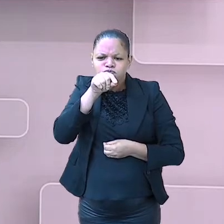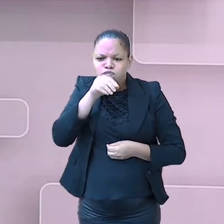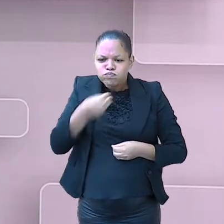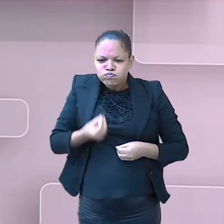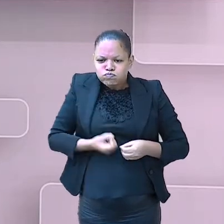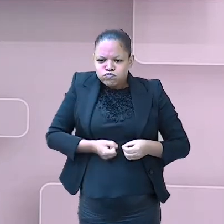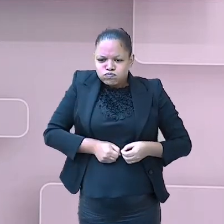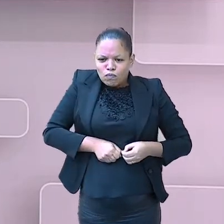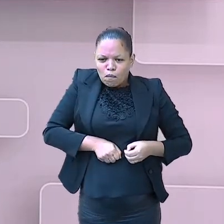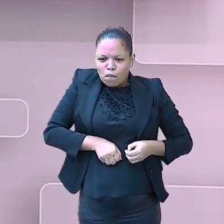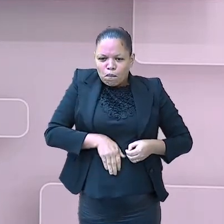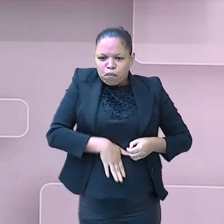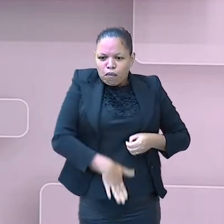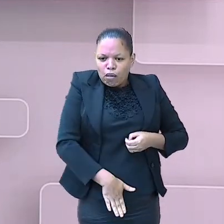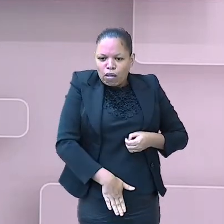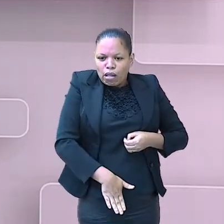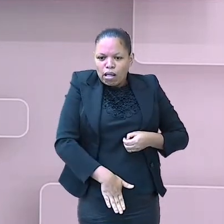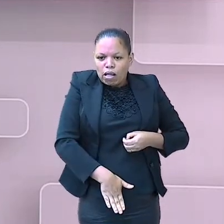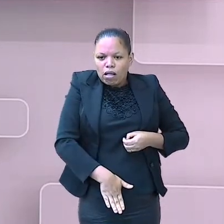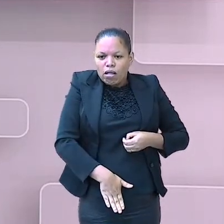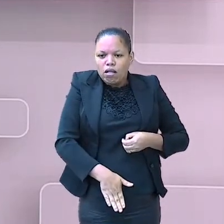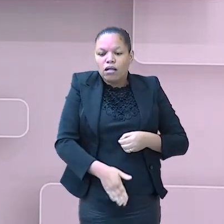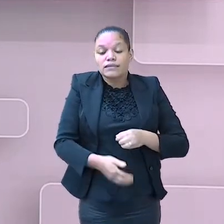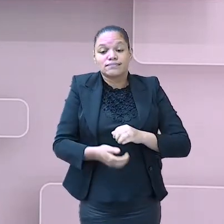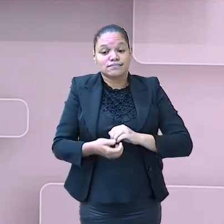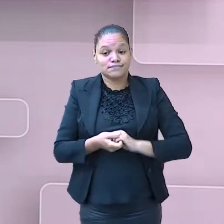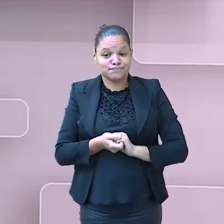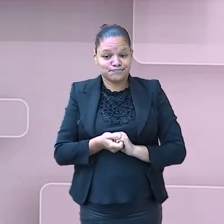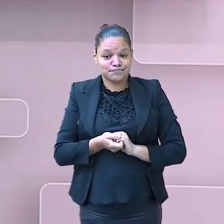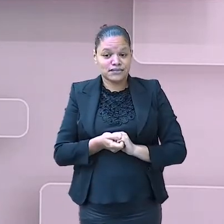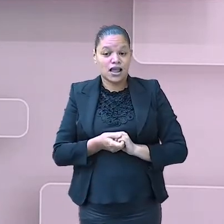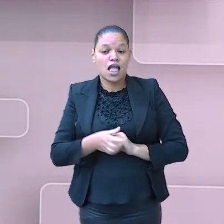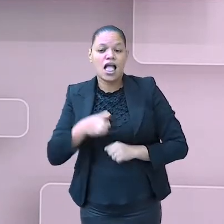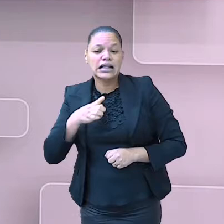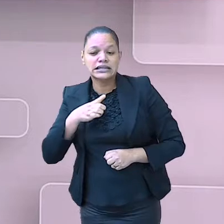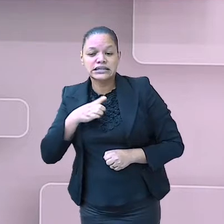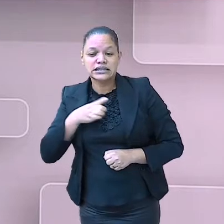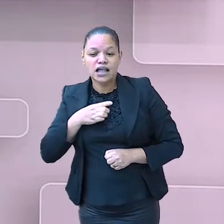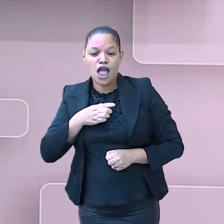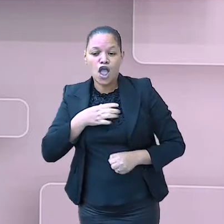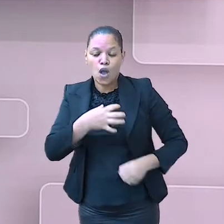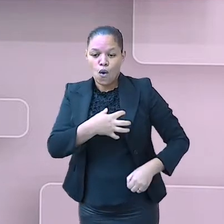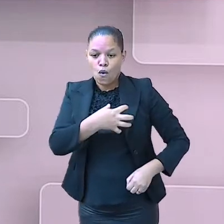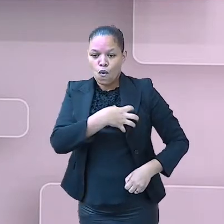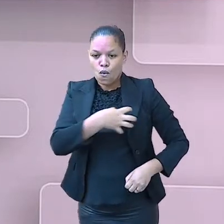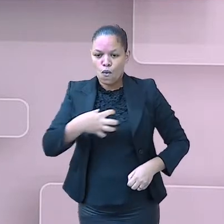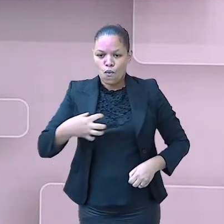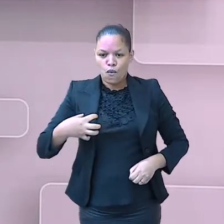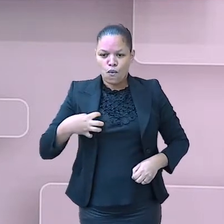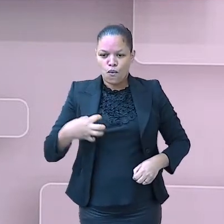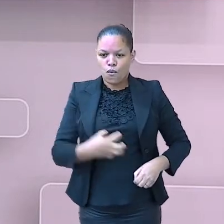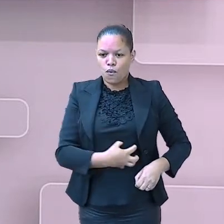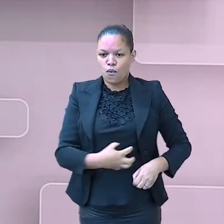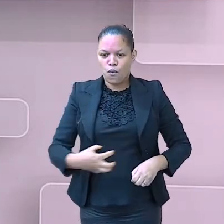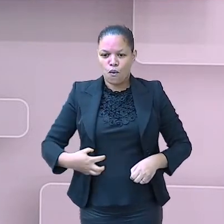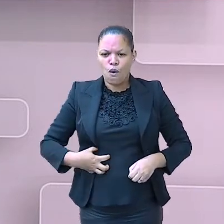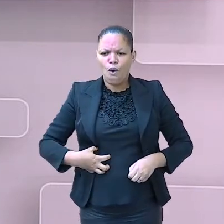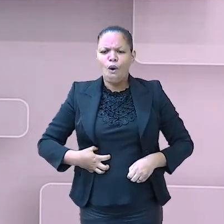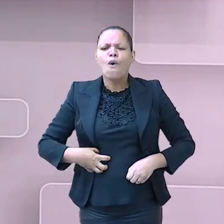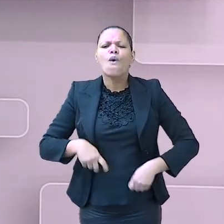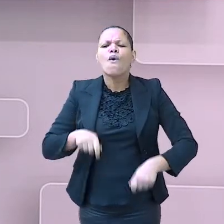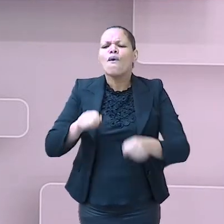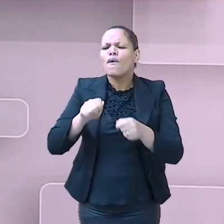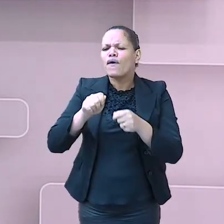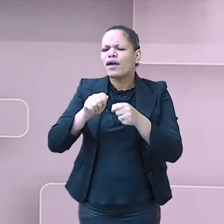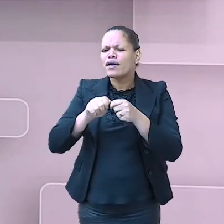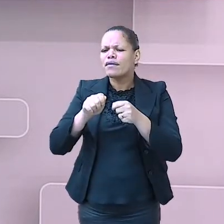tem várias funções. Ele tem função de digestão, ele tem função de excreção e ele tem função